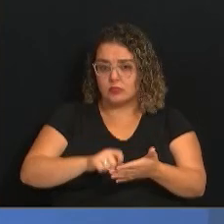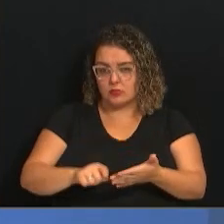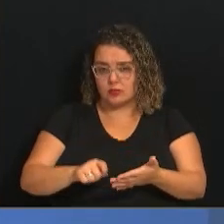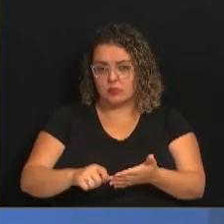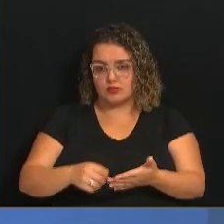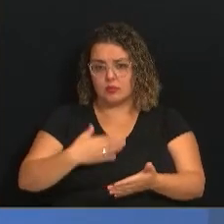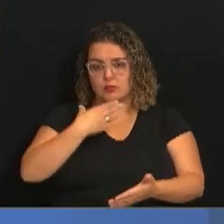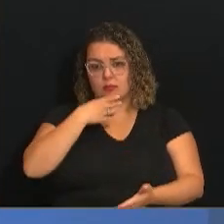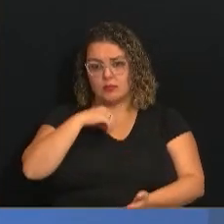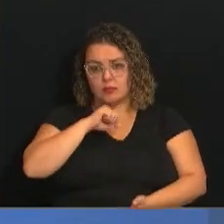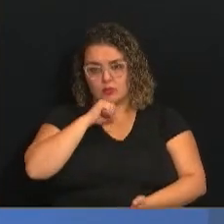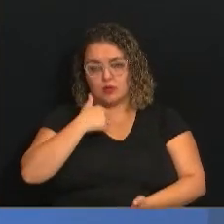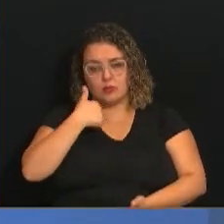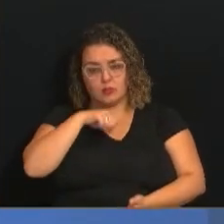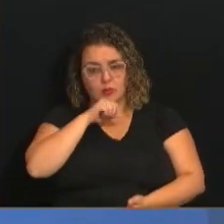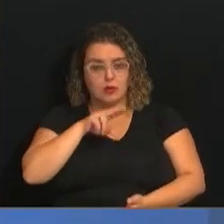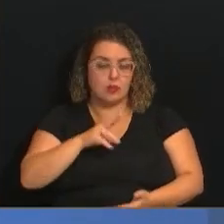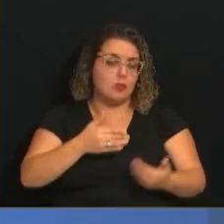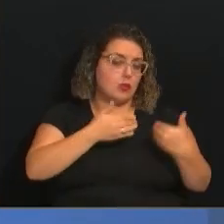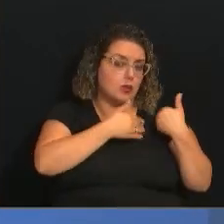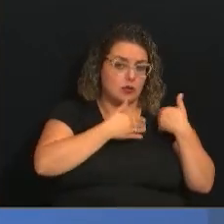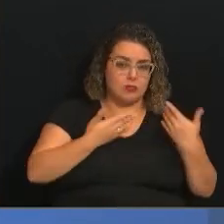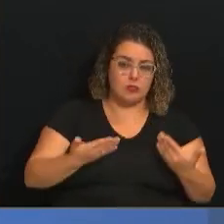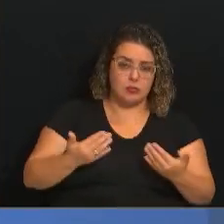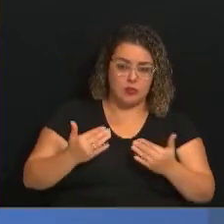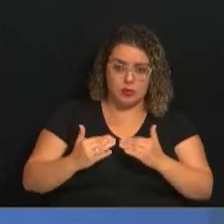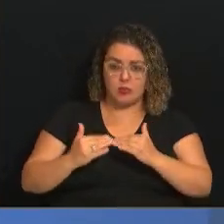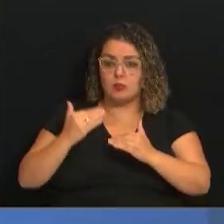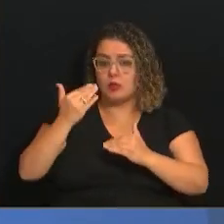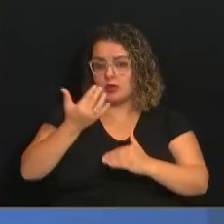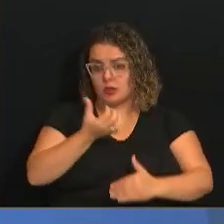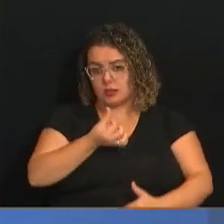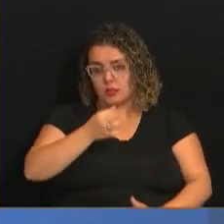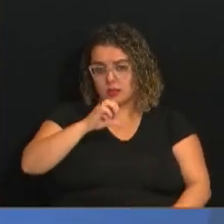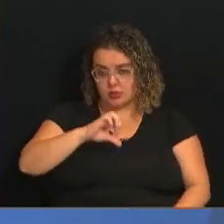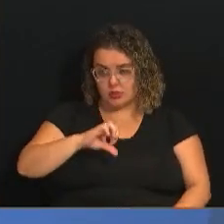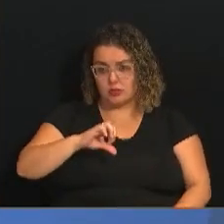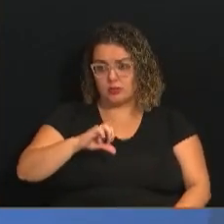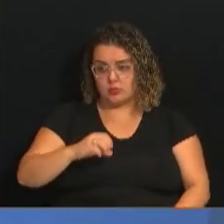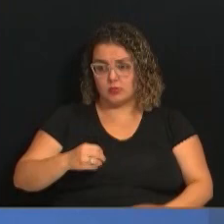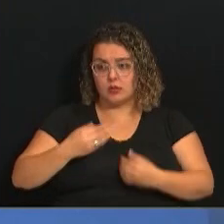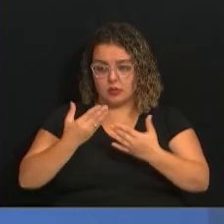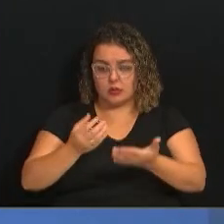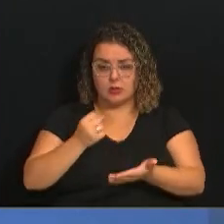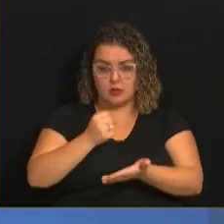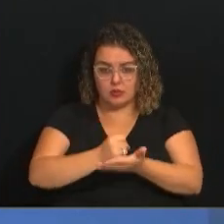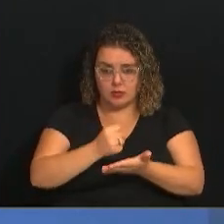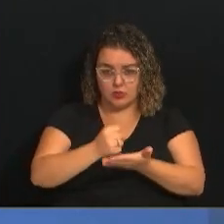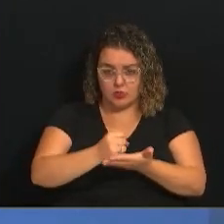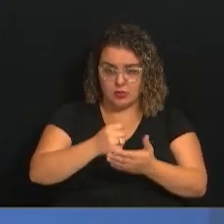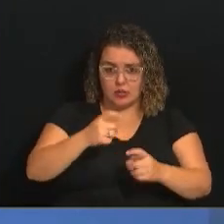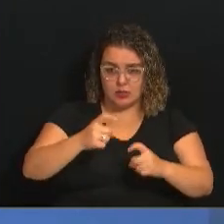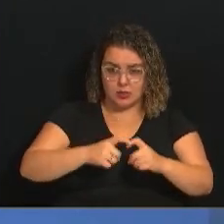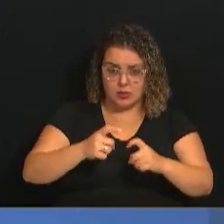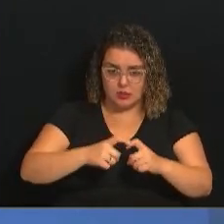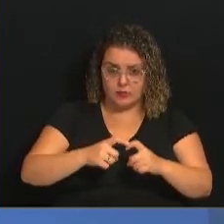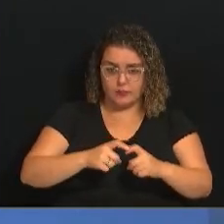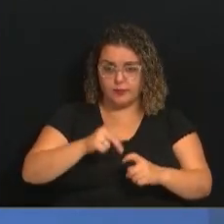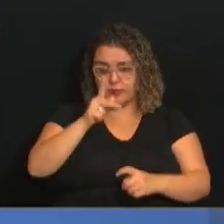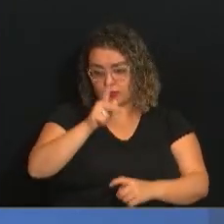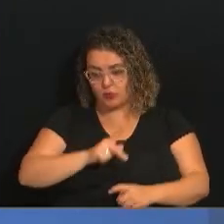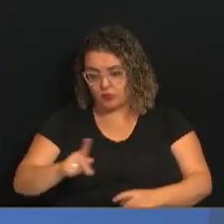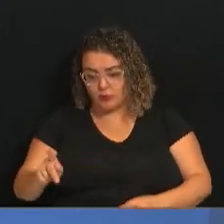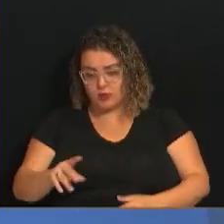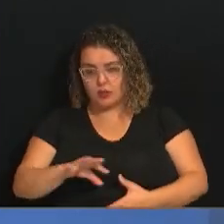por responsável. Os maiores de 69 anos deverão apresentar um atestado médico. O vice-líder de governo,